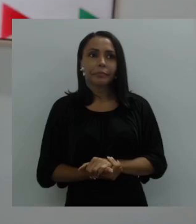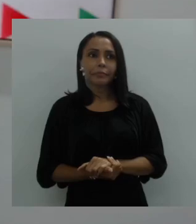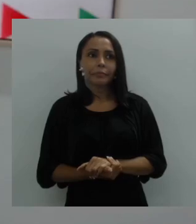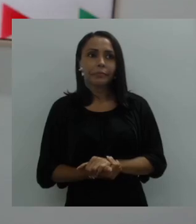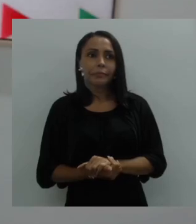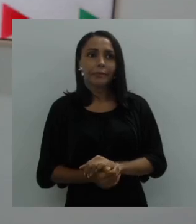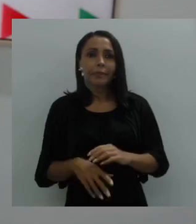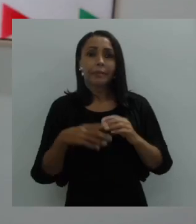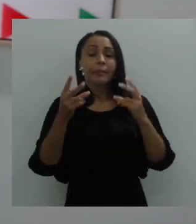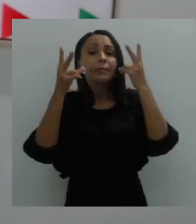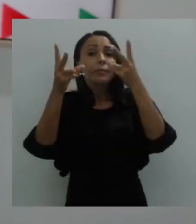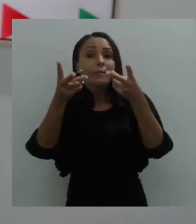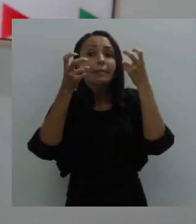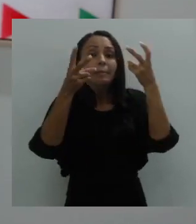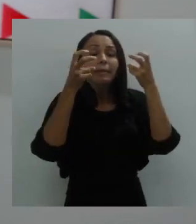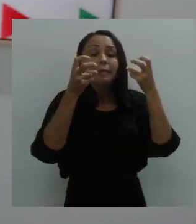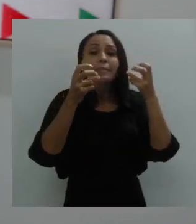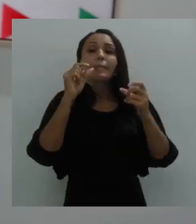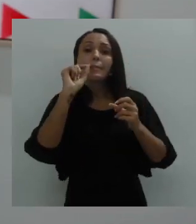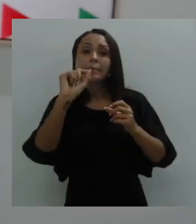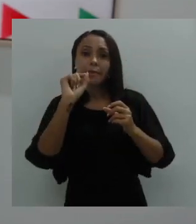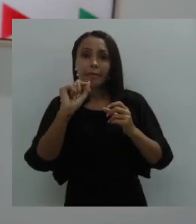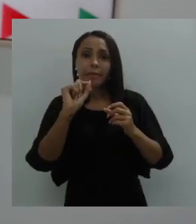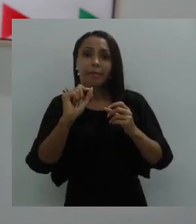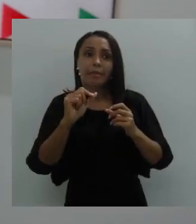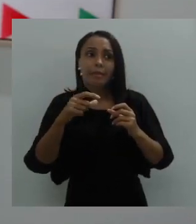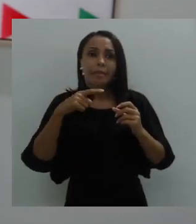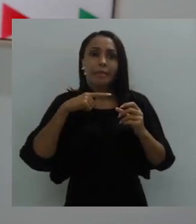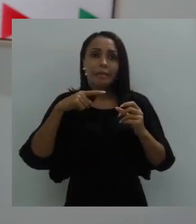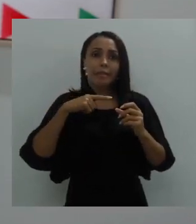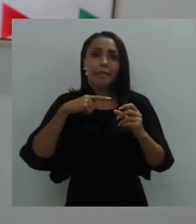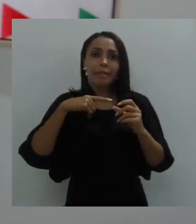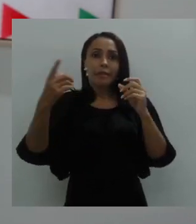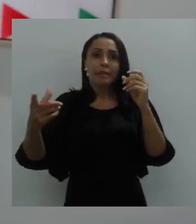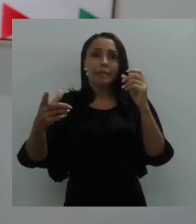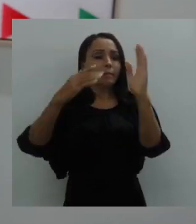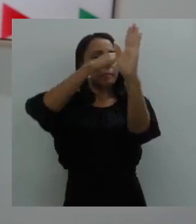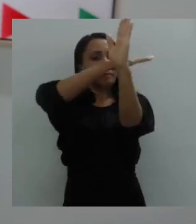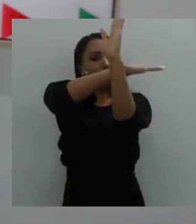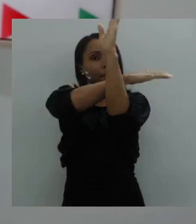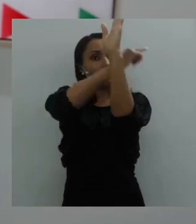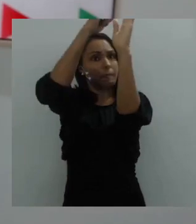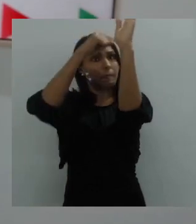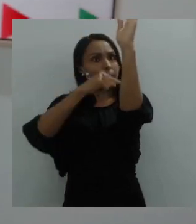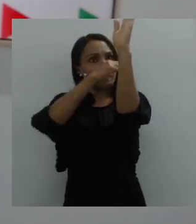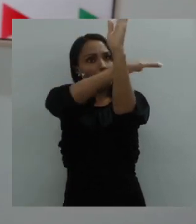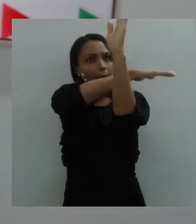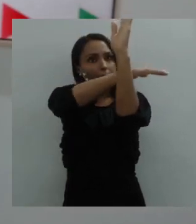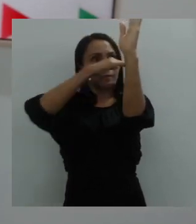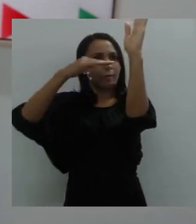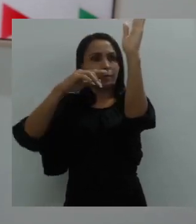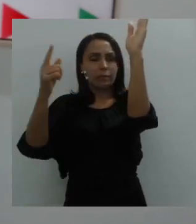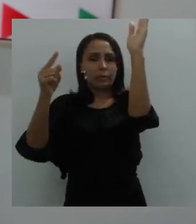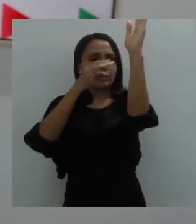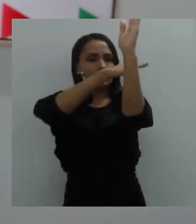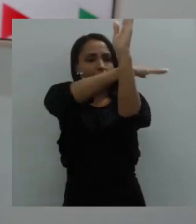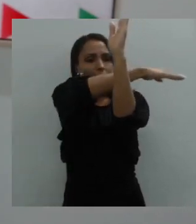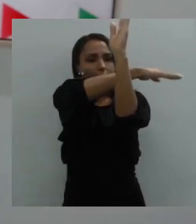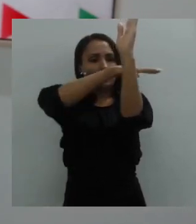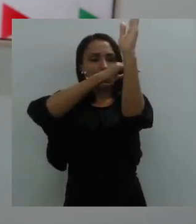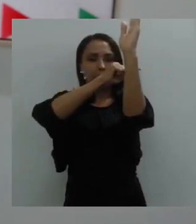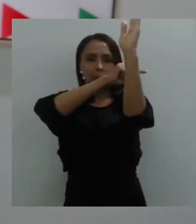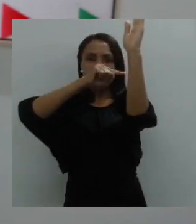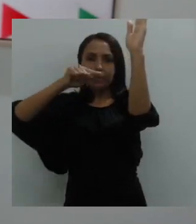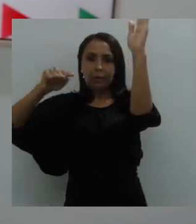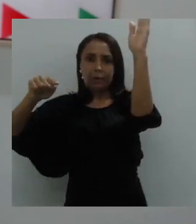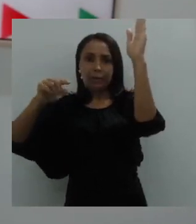quadrante você vê aí que ele tem um eixo assim e um eixo assim. Esse eixo na sua horizontal é